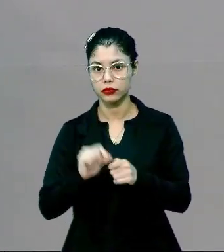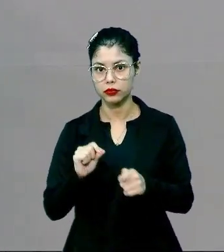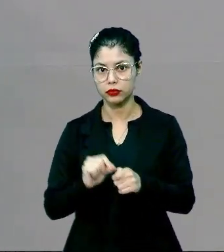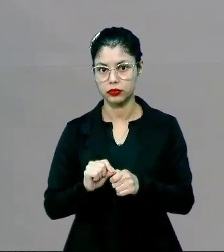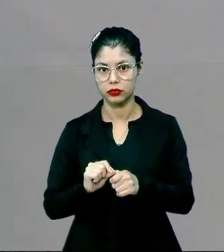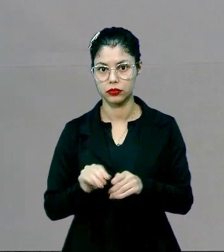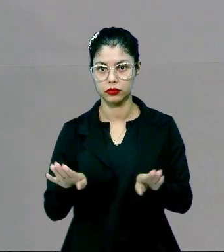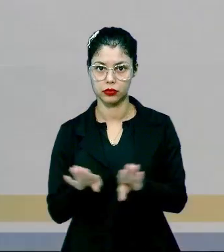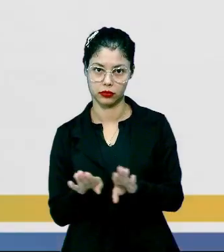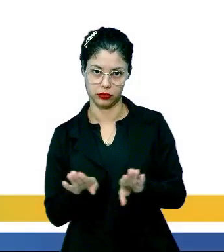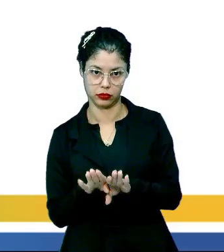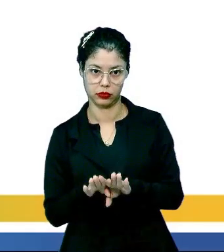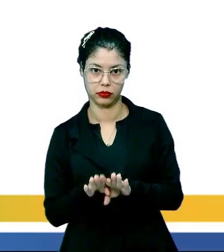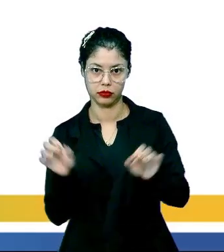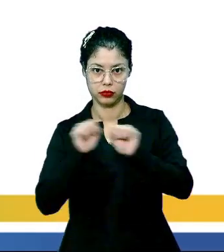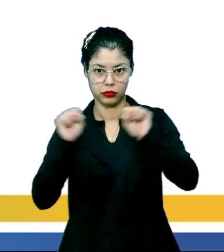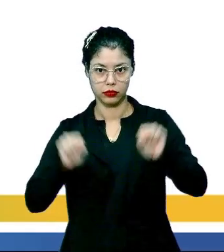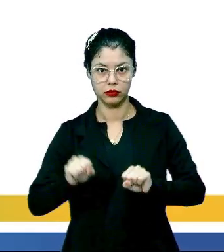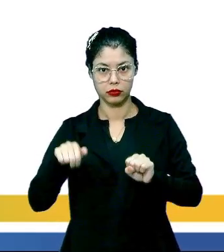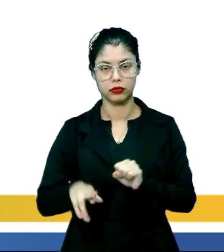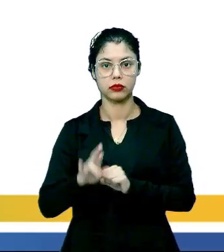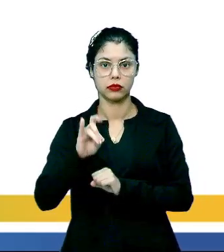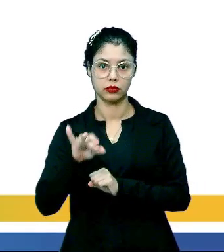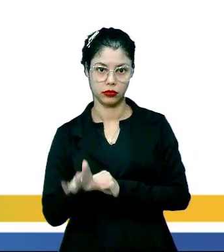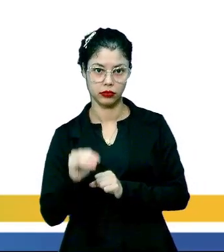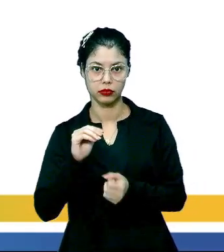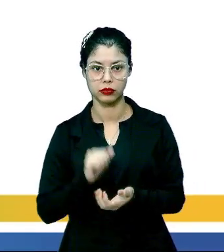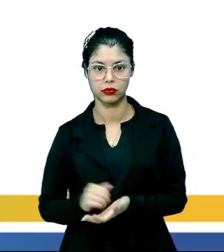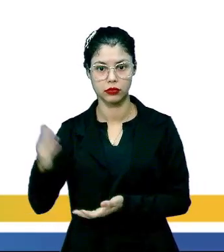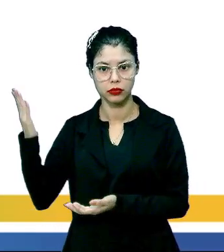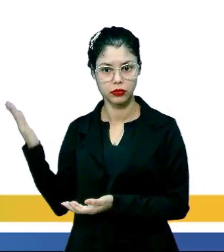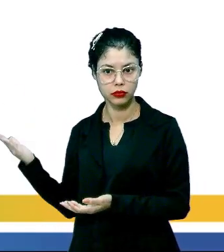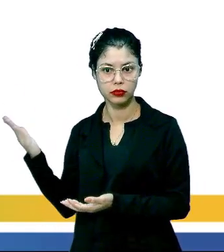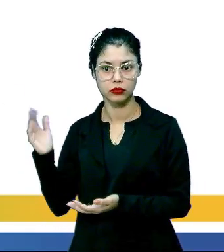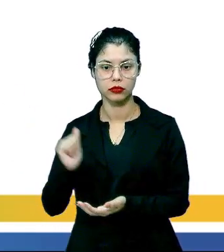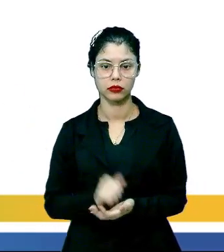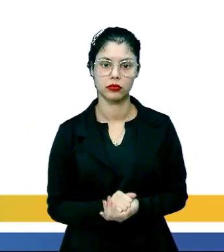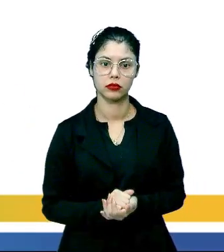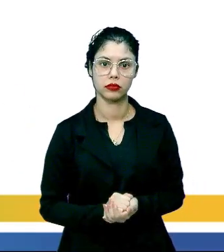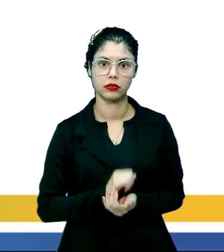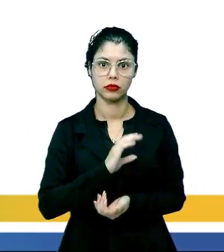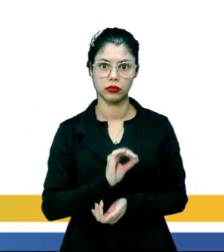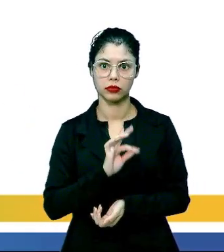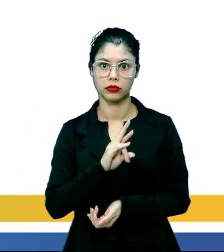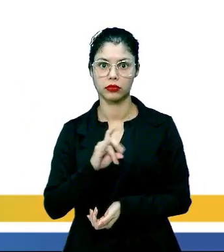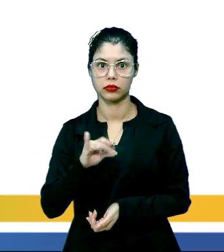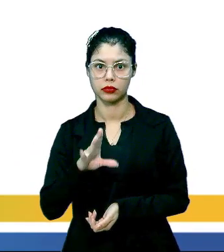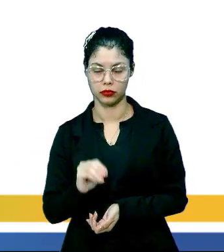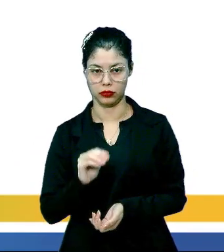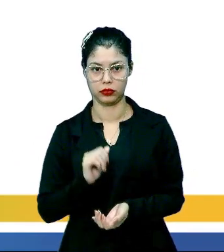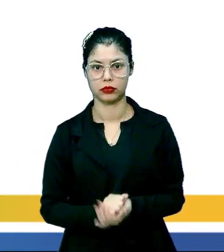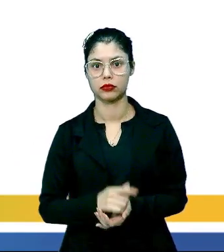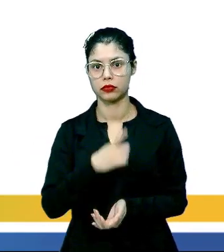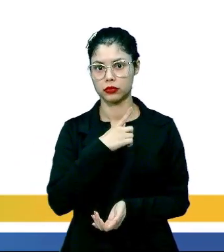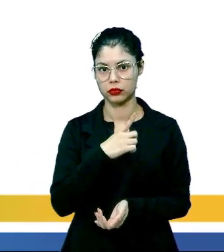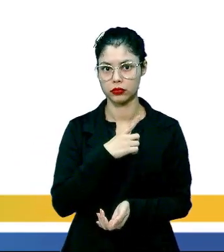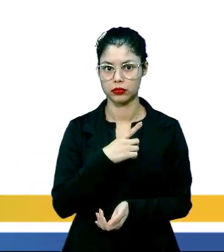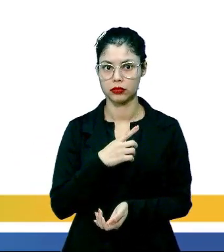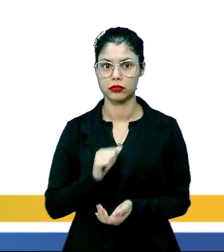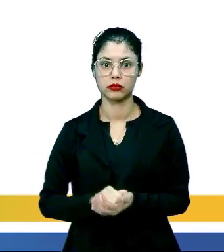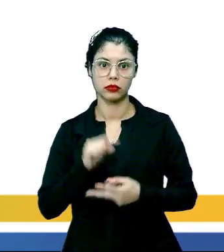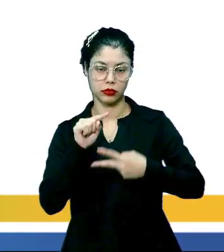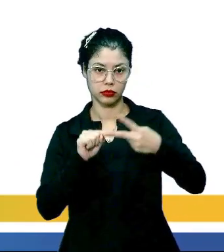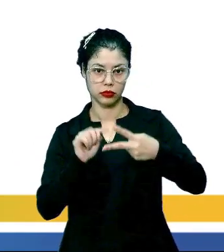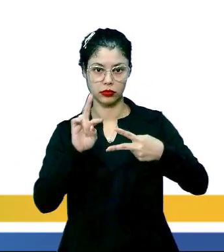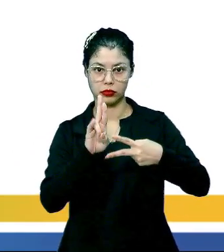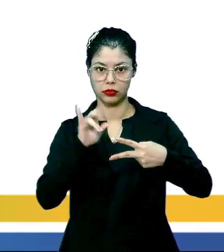parte do sistema urinário? Aqui temos, pessoal, né, os órgãos. Temos 2 rins,